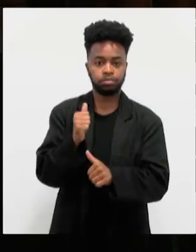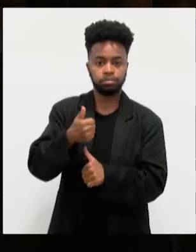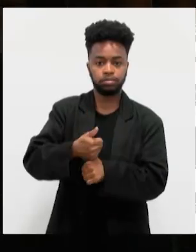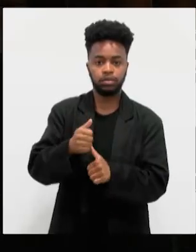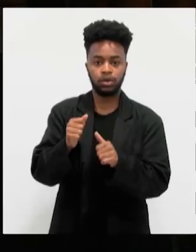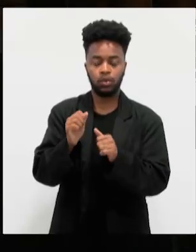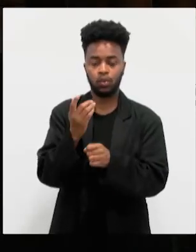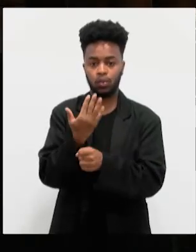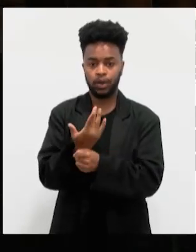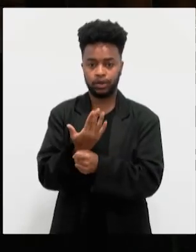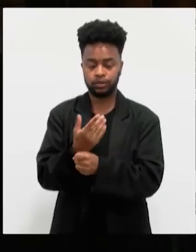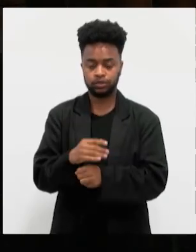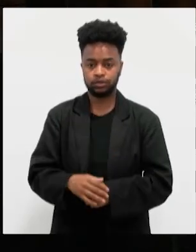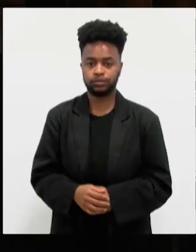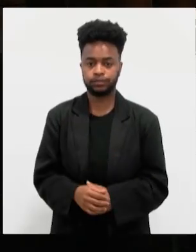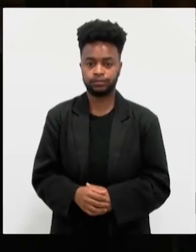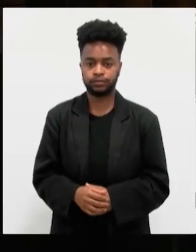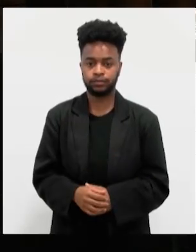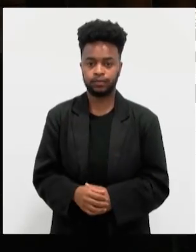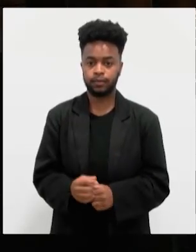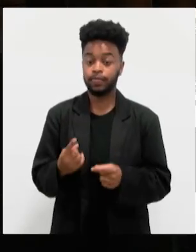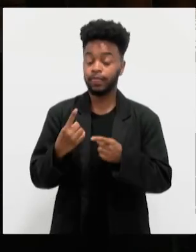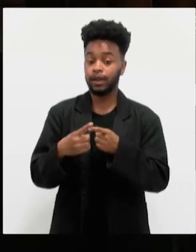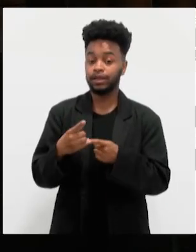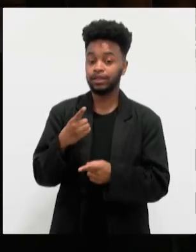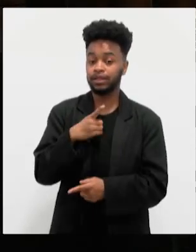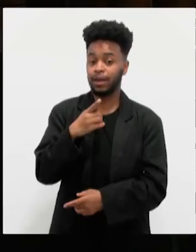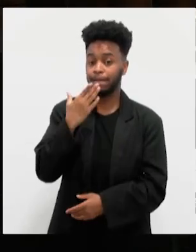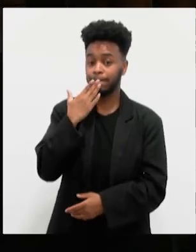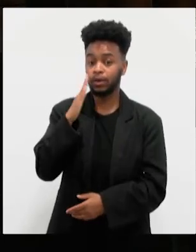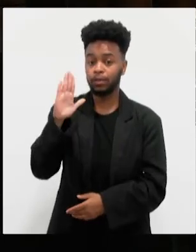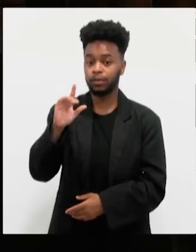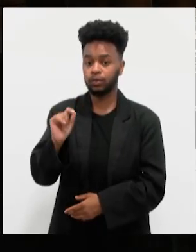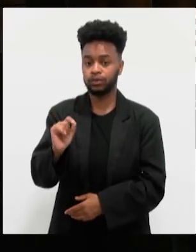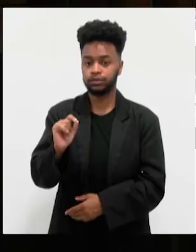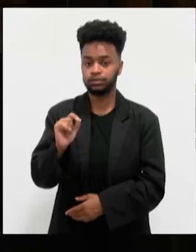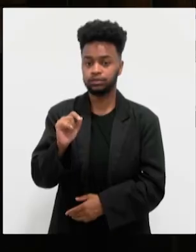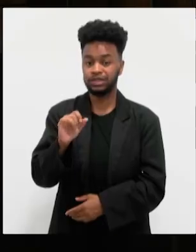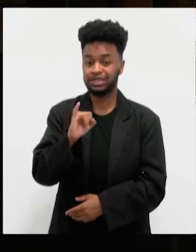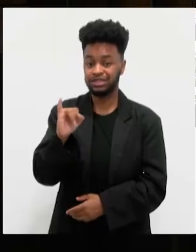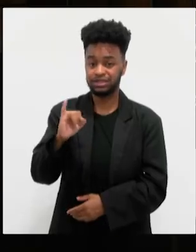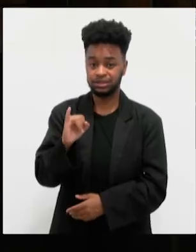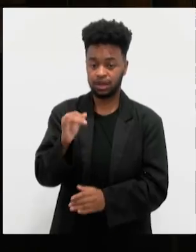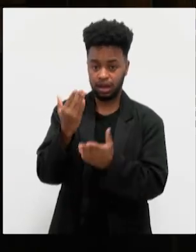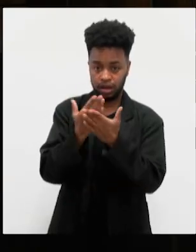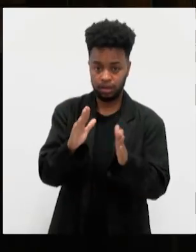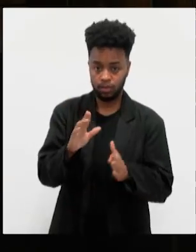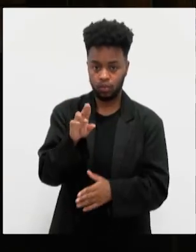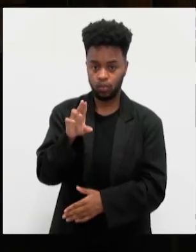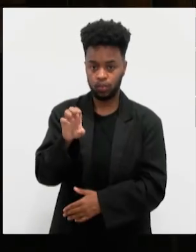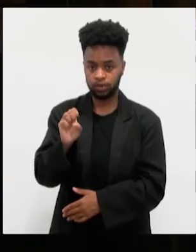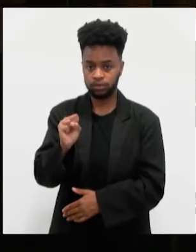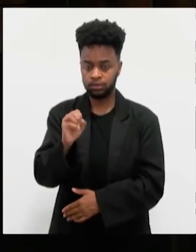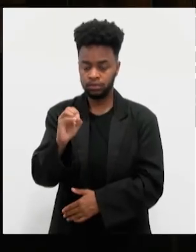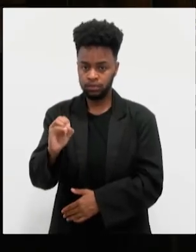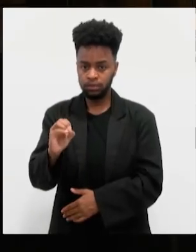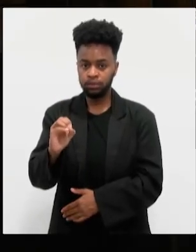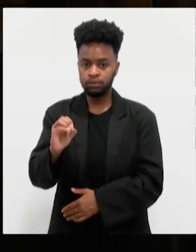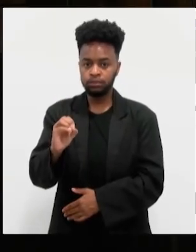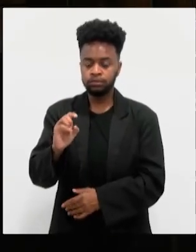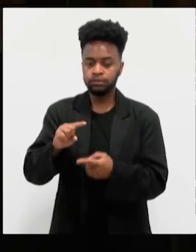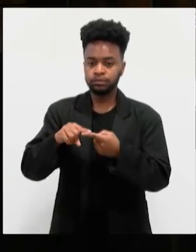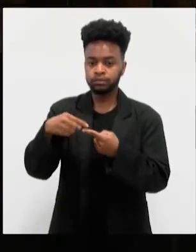mesmo local. A promessa é que a UESO, sendo extinta, é que ela ia ter uma